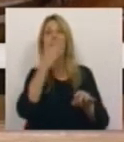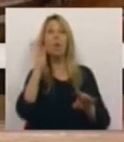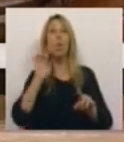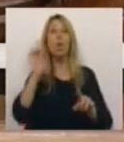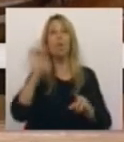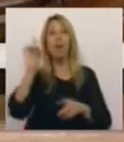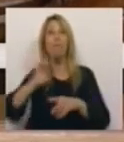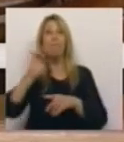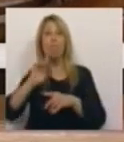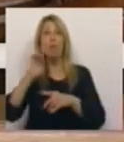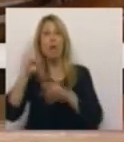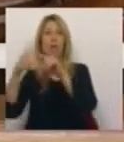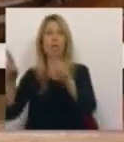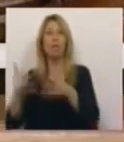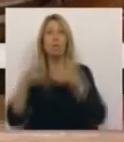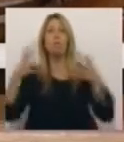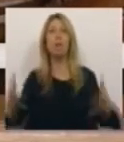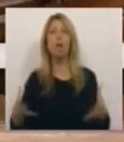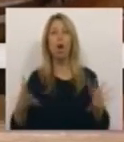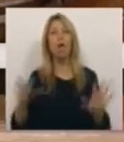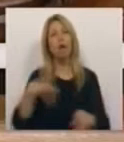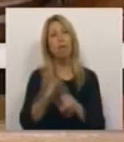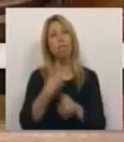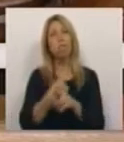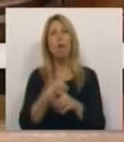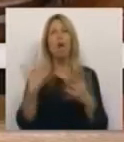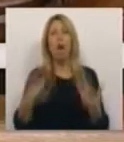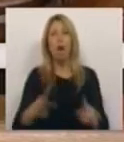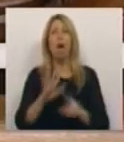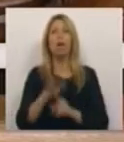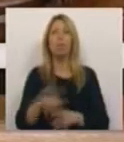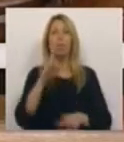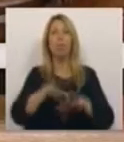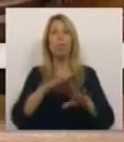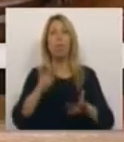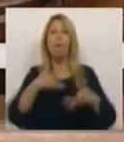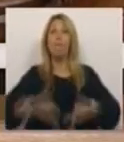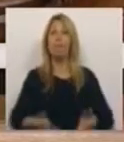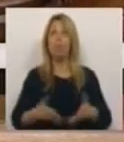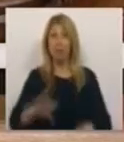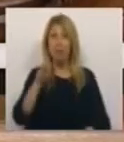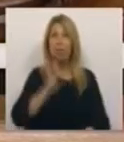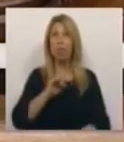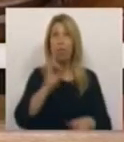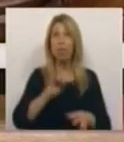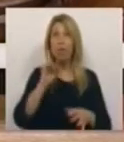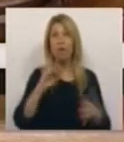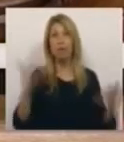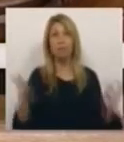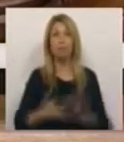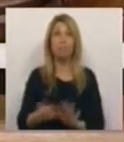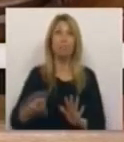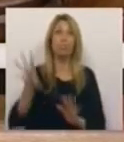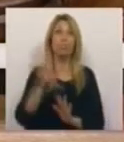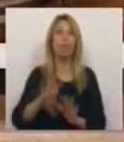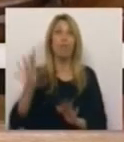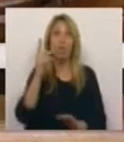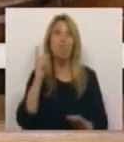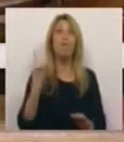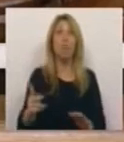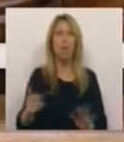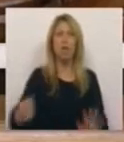mulheres. Persistem as discriminações em função da maternidade, as mulheres continuam a estar na linha da frente das múltiplas formas de